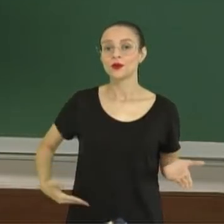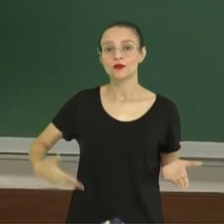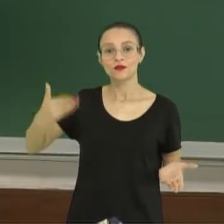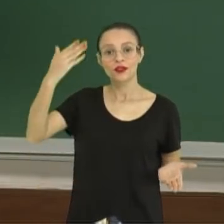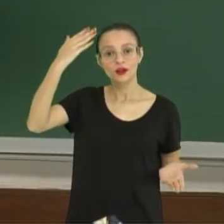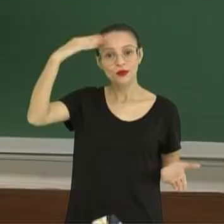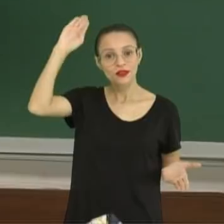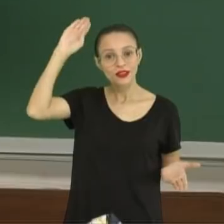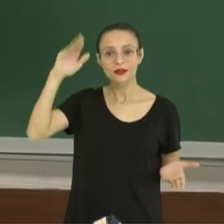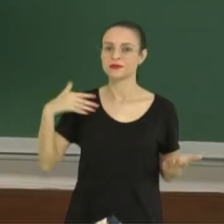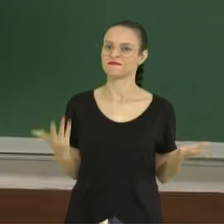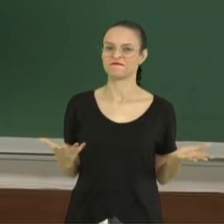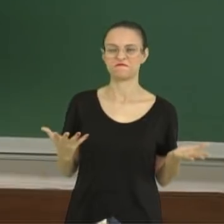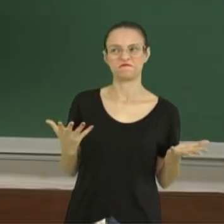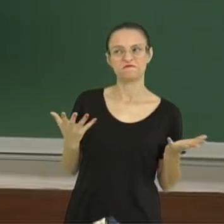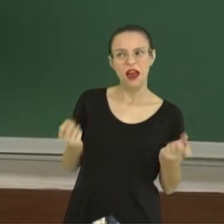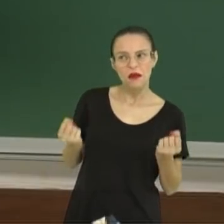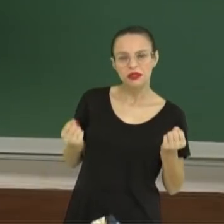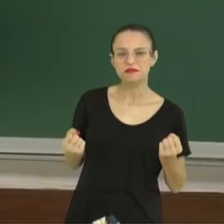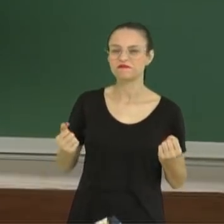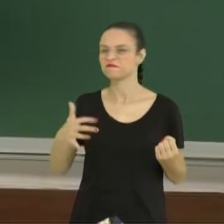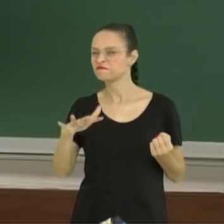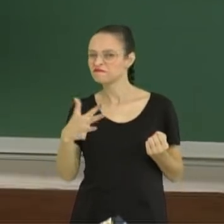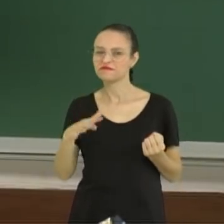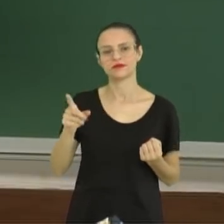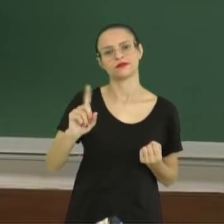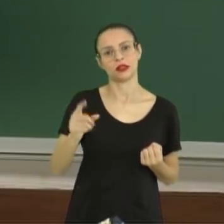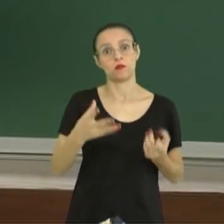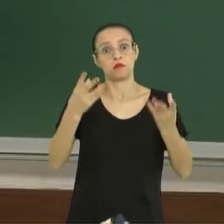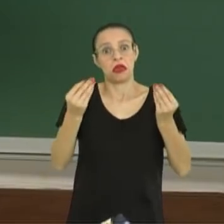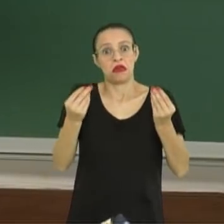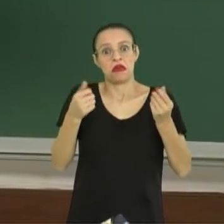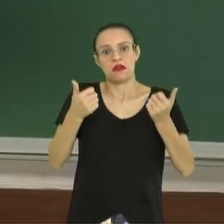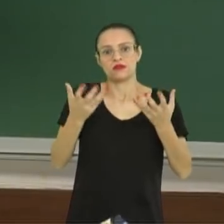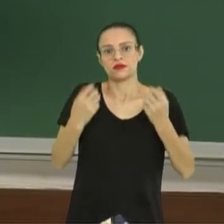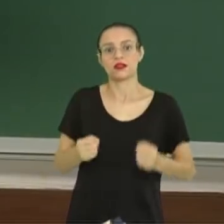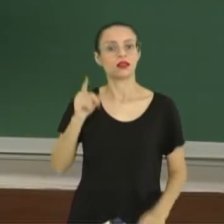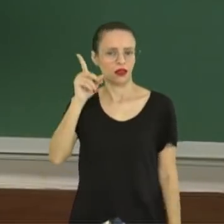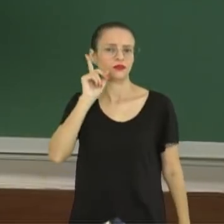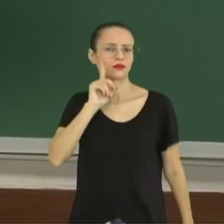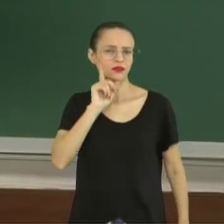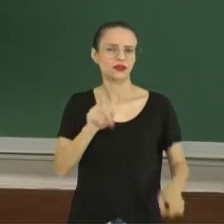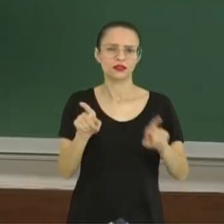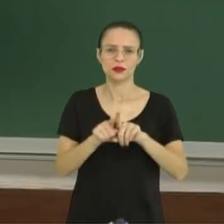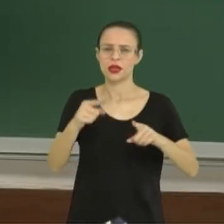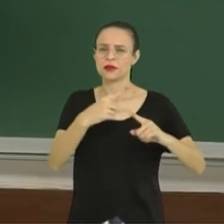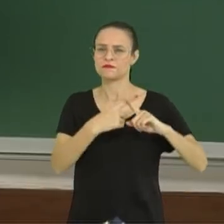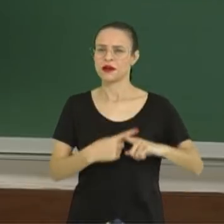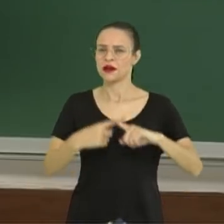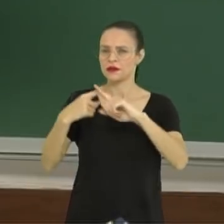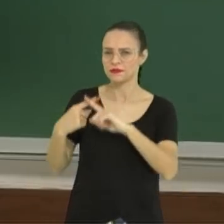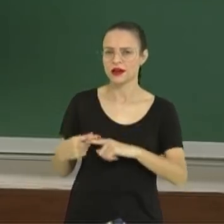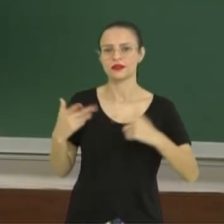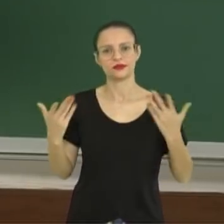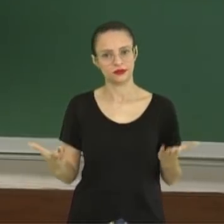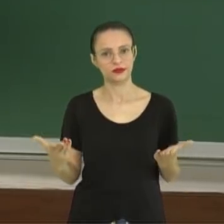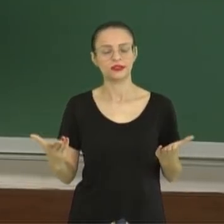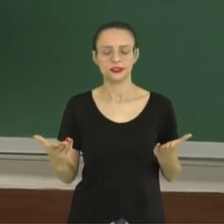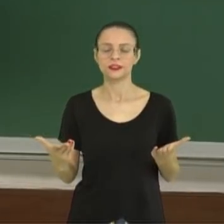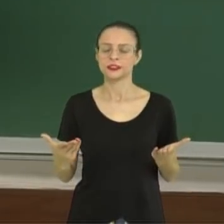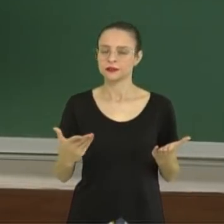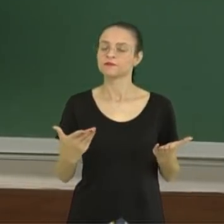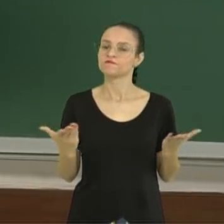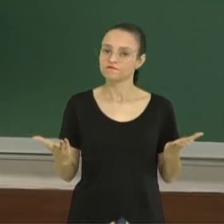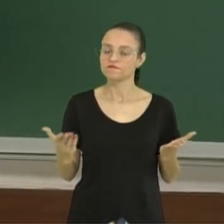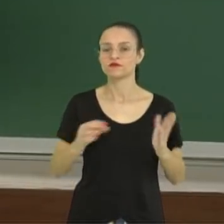foi bem aceito no mundo, até lá nos Estados Unidos mesmo, né? A disputa ali dos republicanos